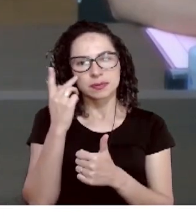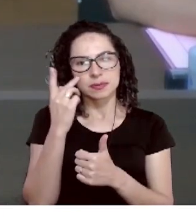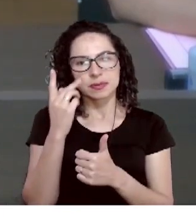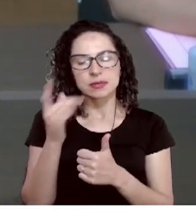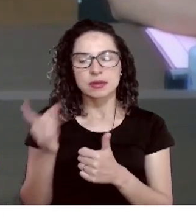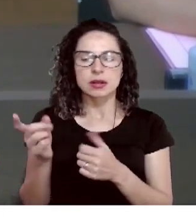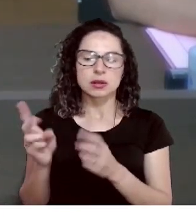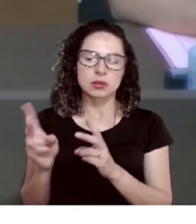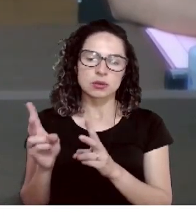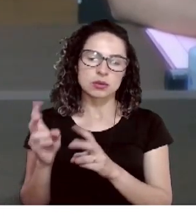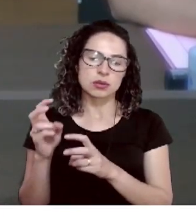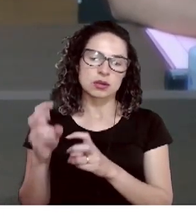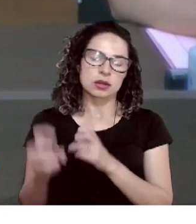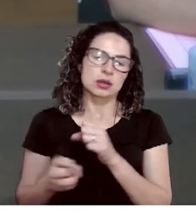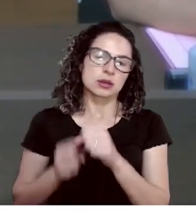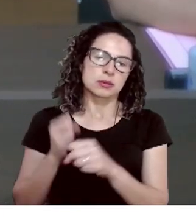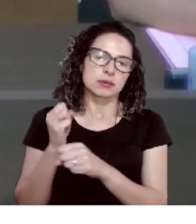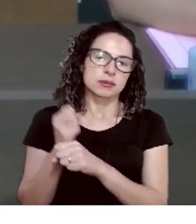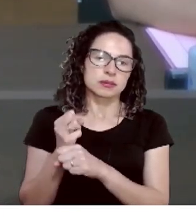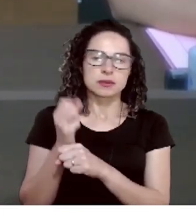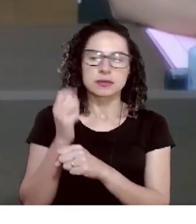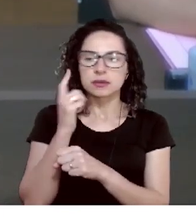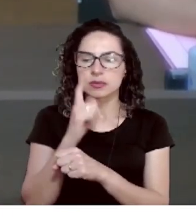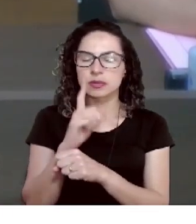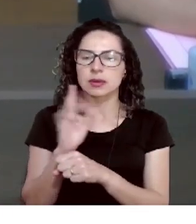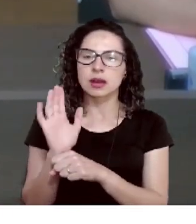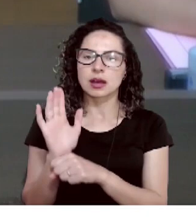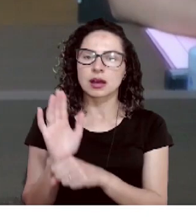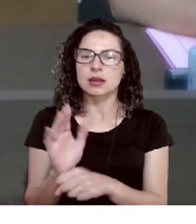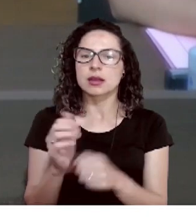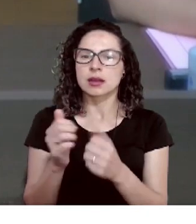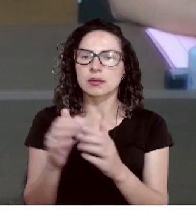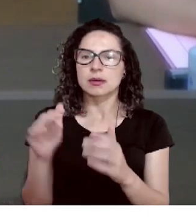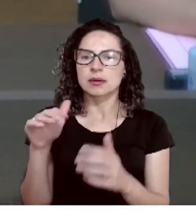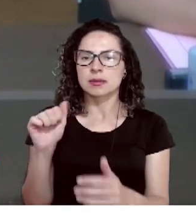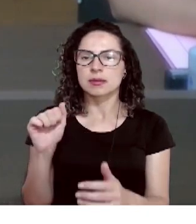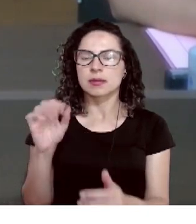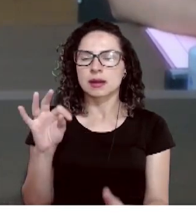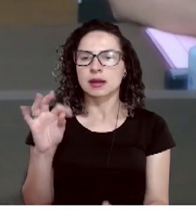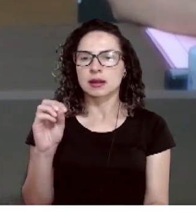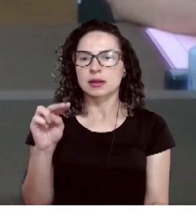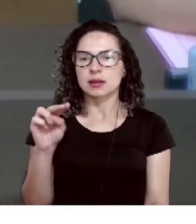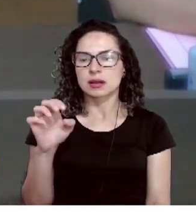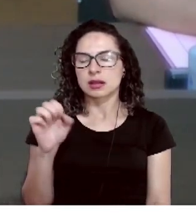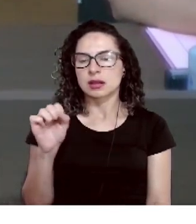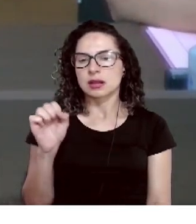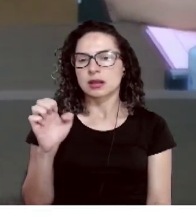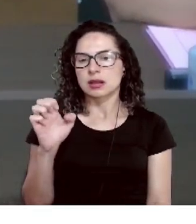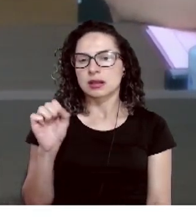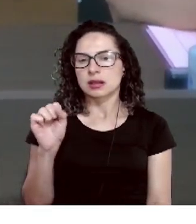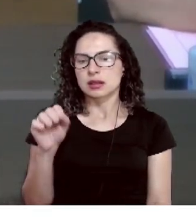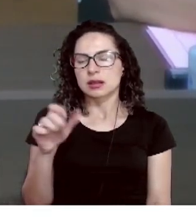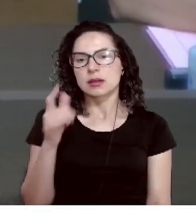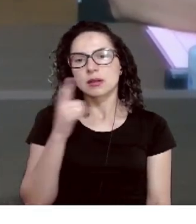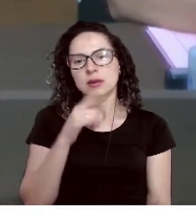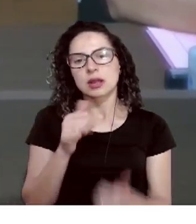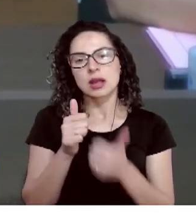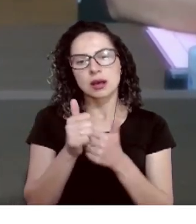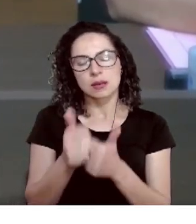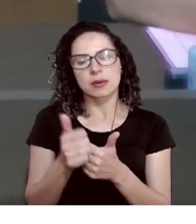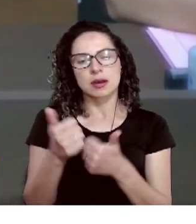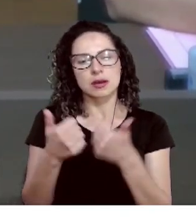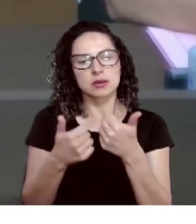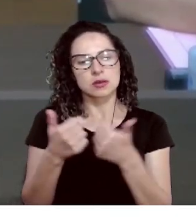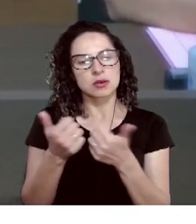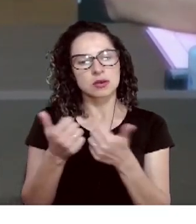por 5 anos, dando oportunidade aos matonenses de acompanharem jogos importantes com os